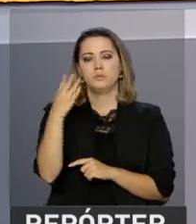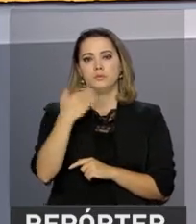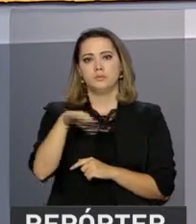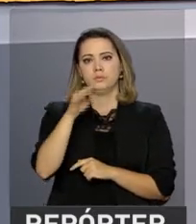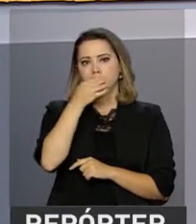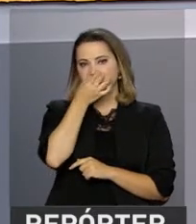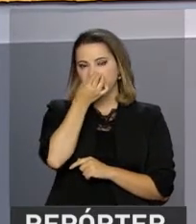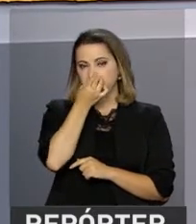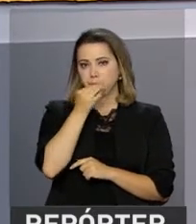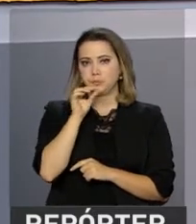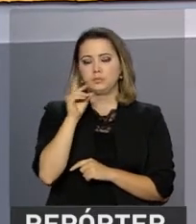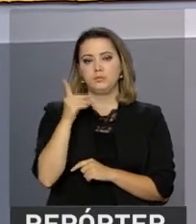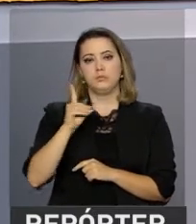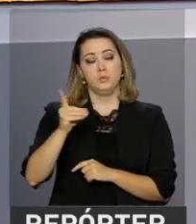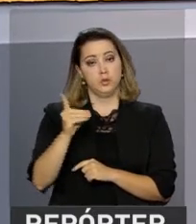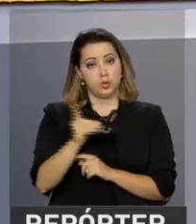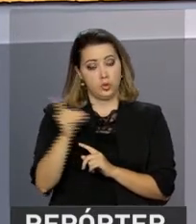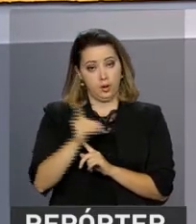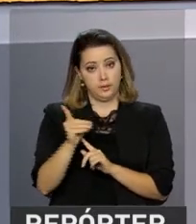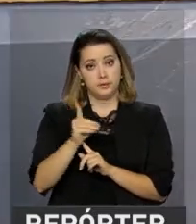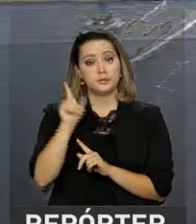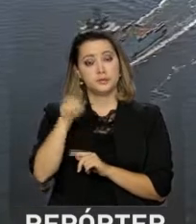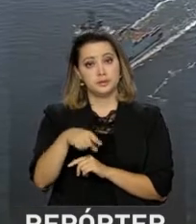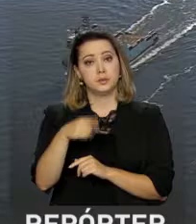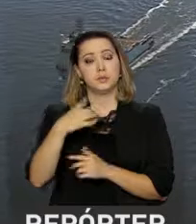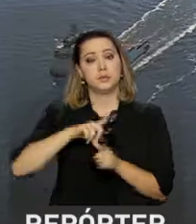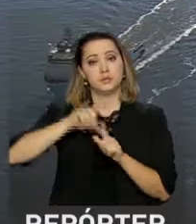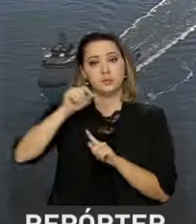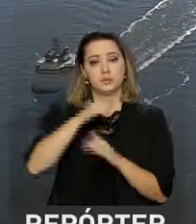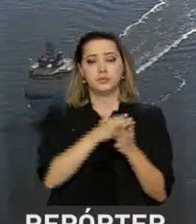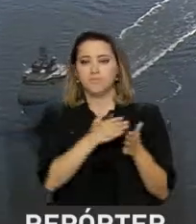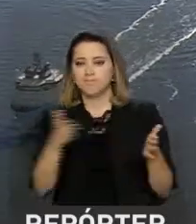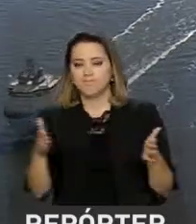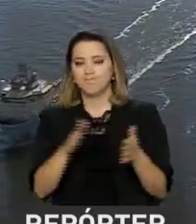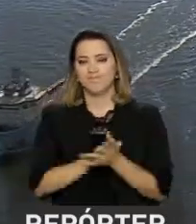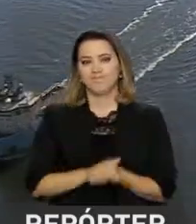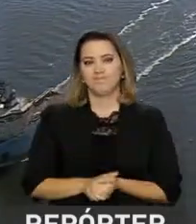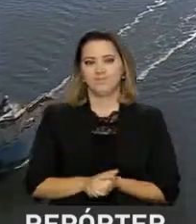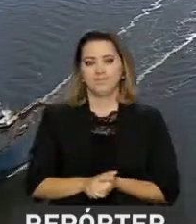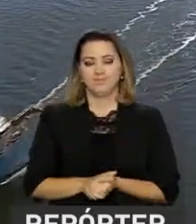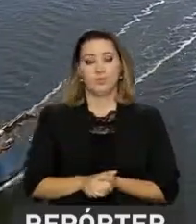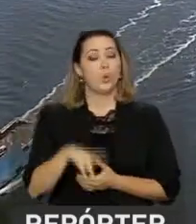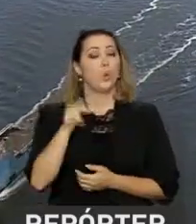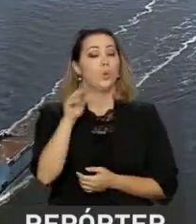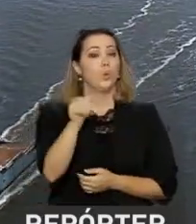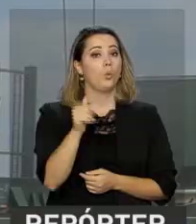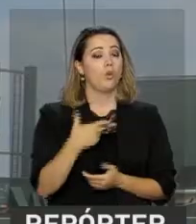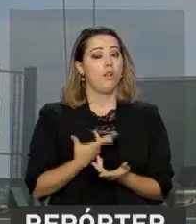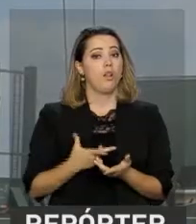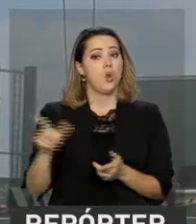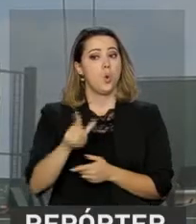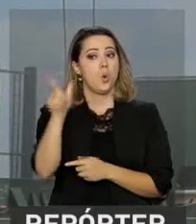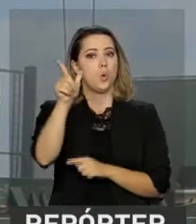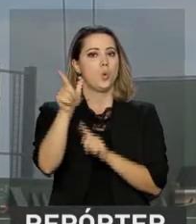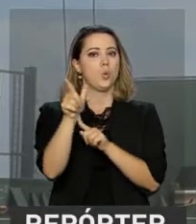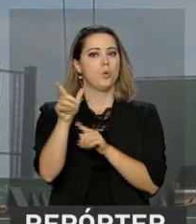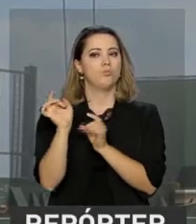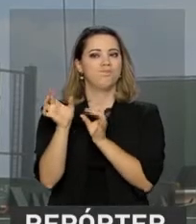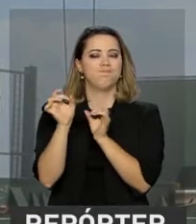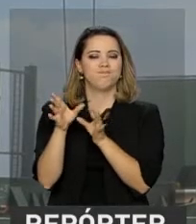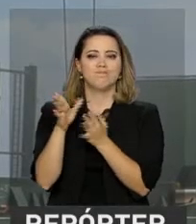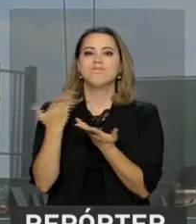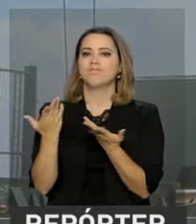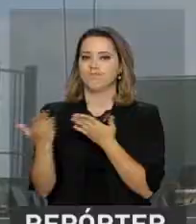também recorde para o período nunca o brasil tanto com o comércio internacional em um mês de